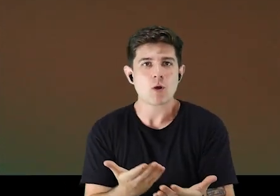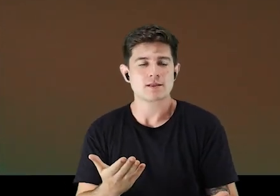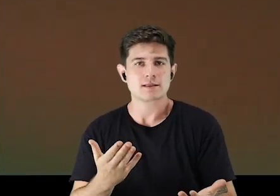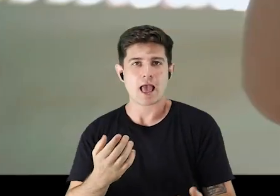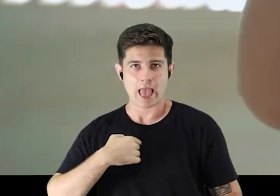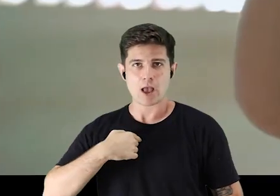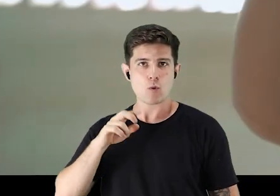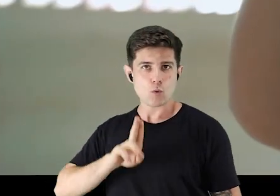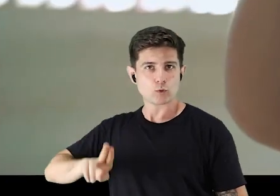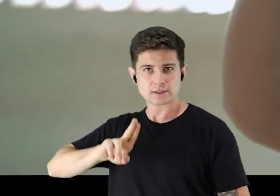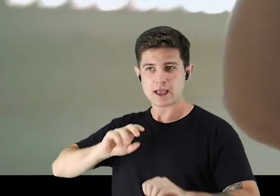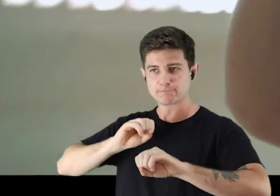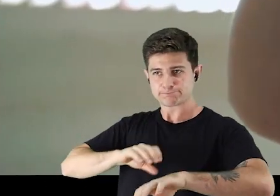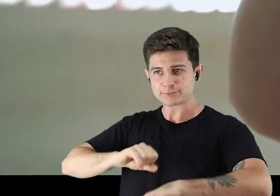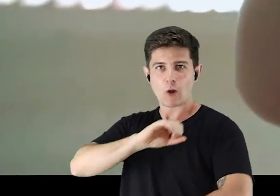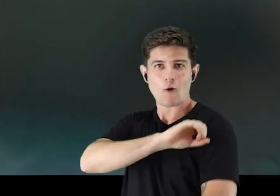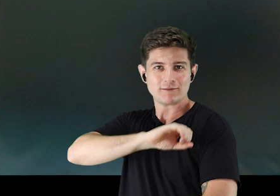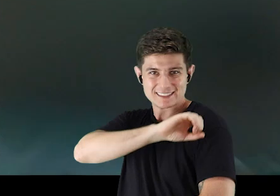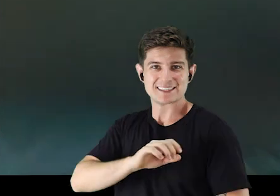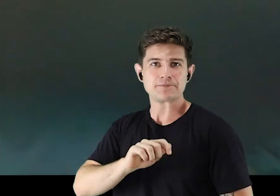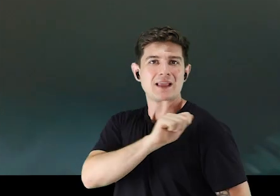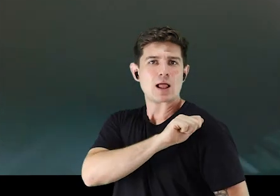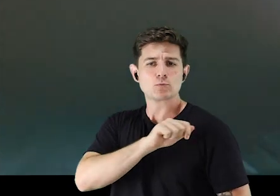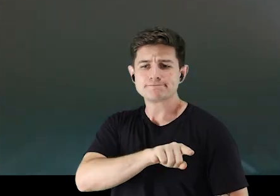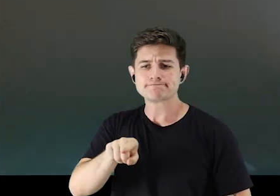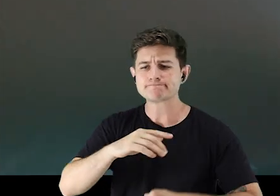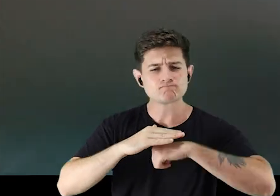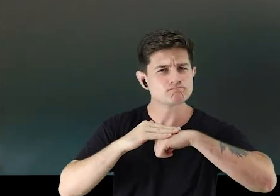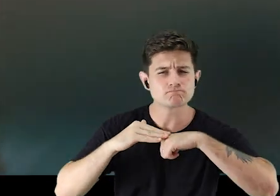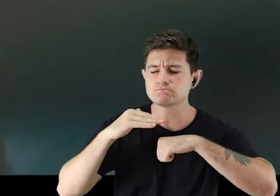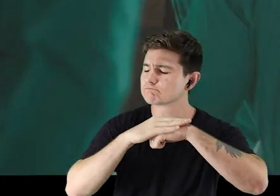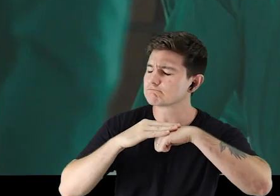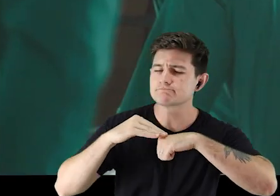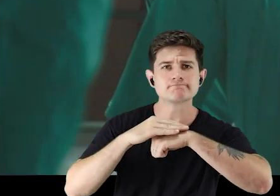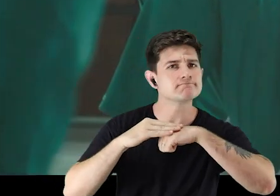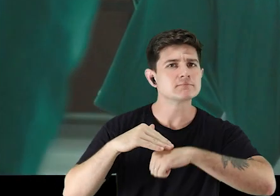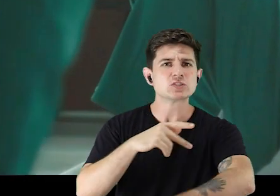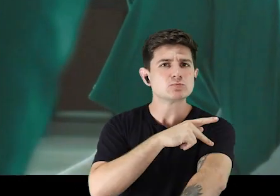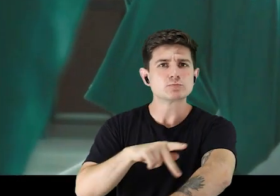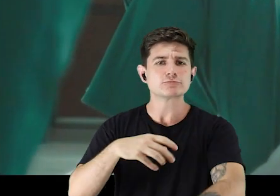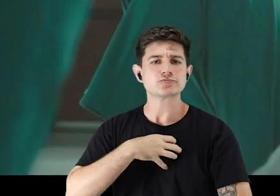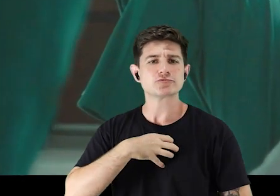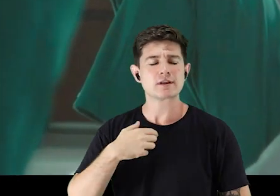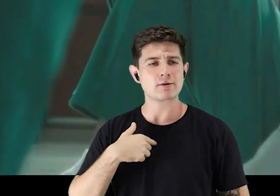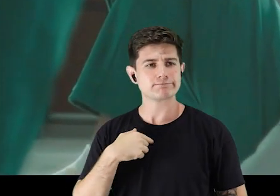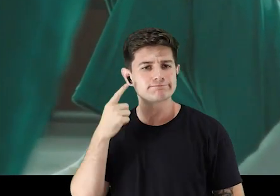muitos dos alunos que estavam na minha oficina, que eu ajudei, muitos deles eram geralmente muito gentis. Eu achei, nossa,